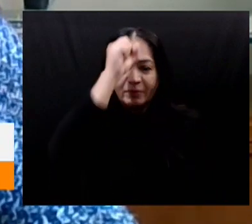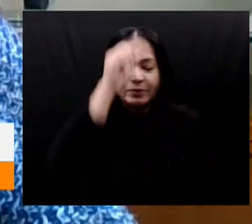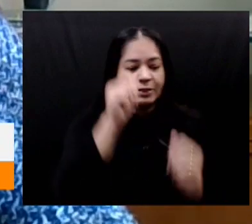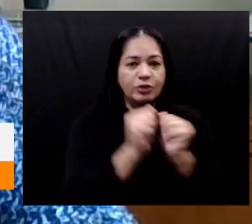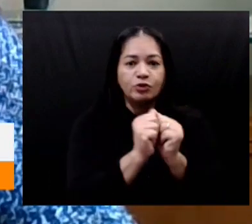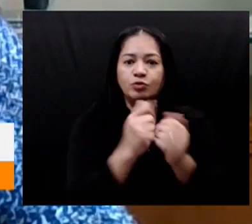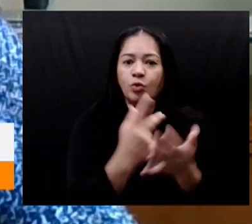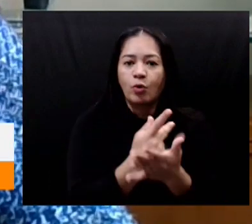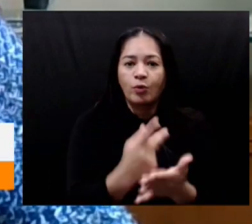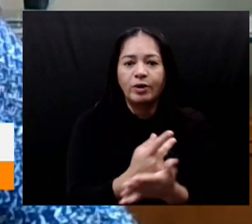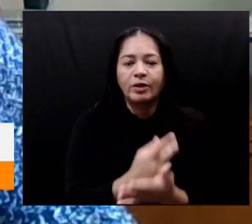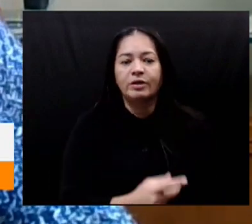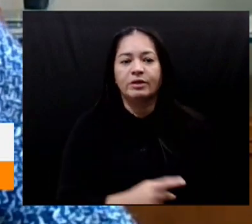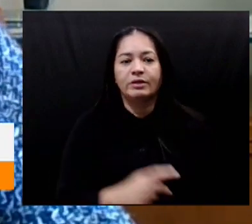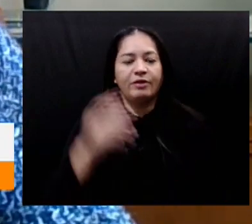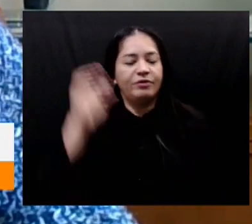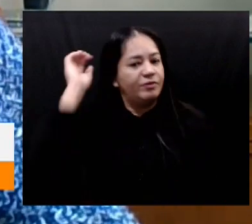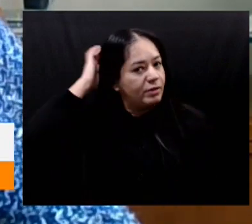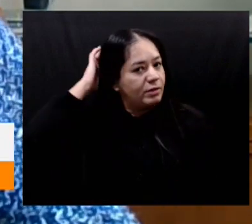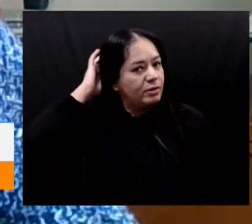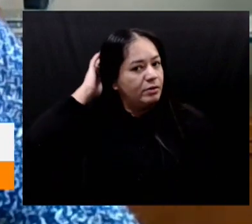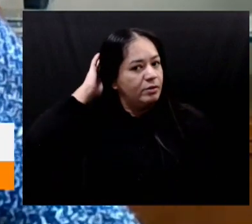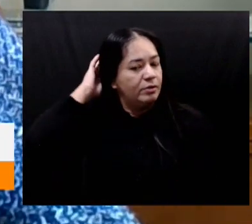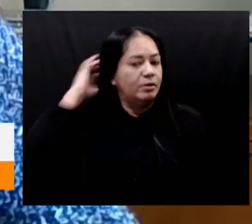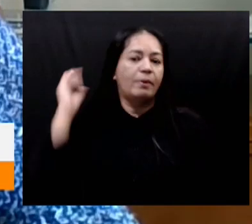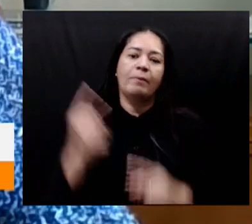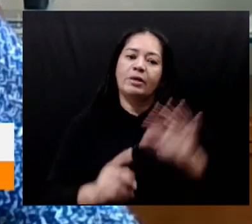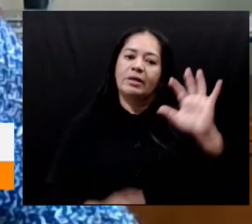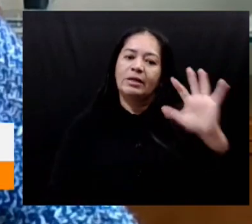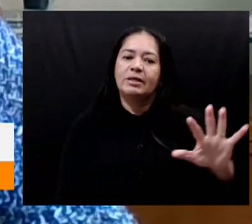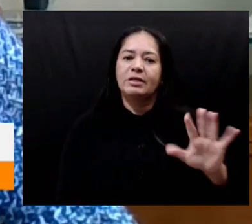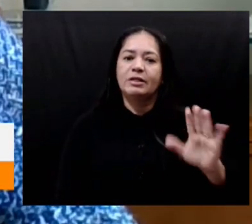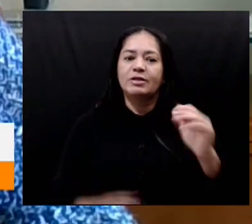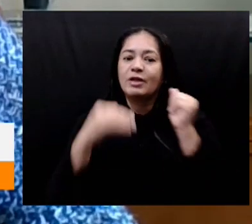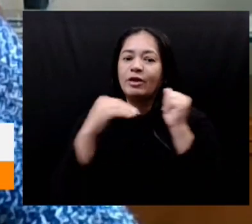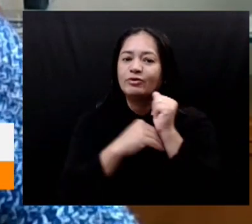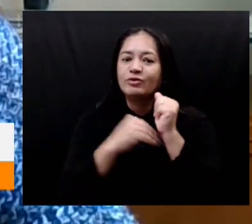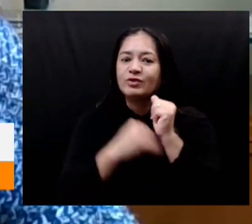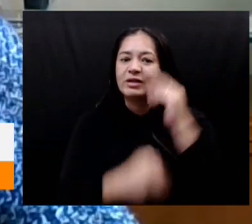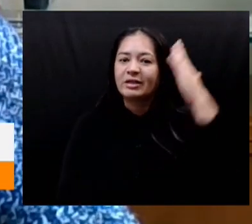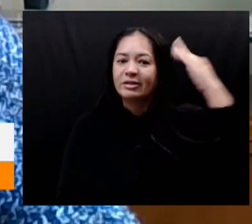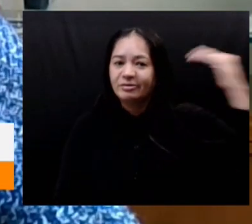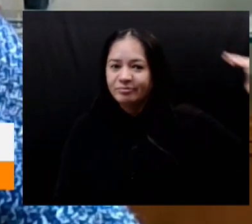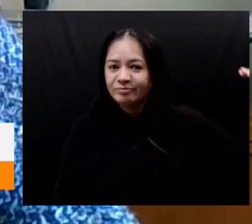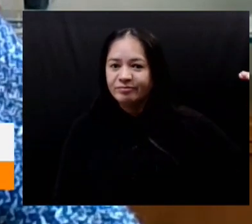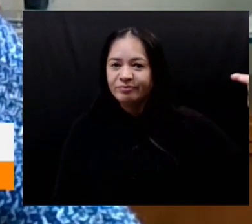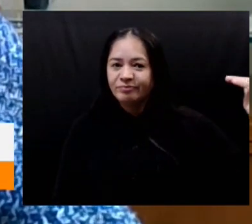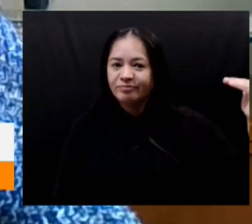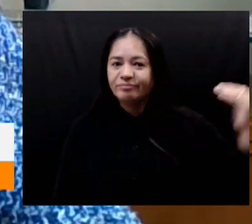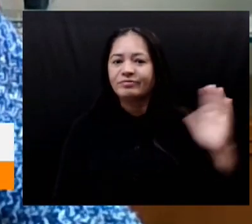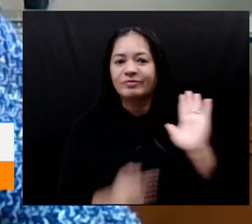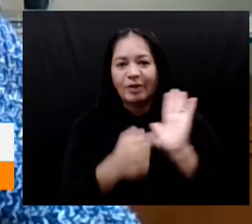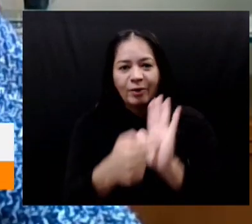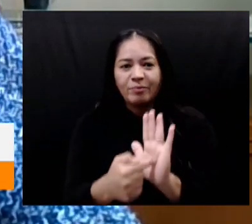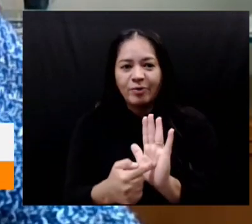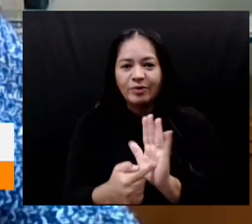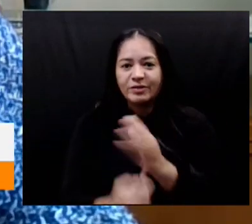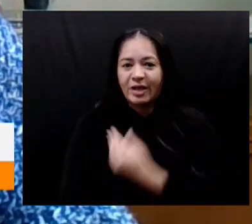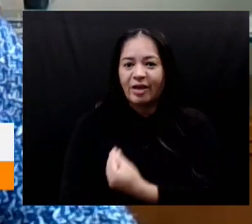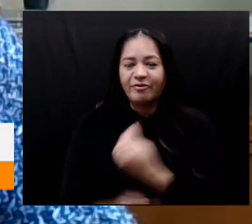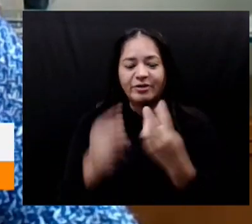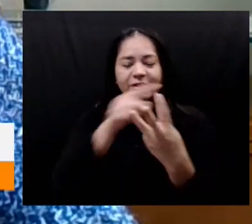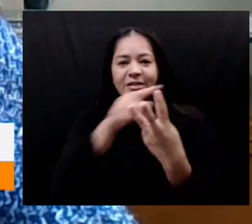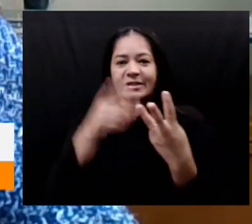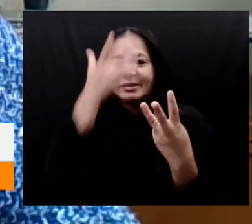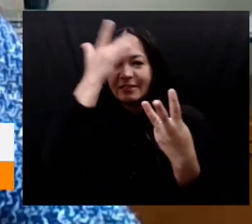Porque isso, eu diria que é um ponto-chave para o sucesso, como mostra a vida desses homens importantes